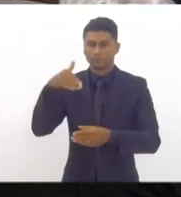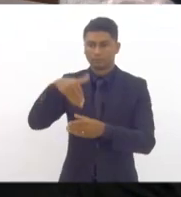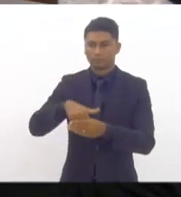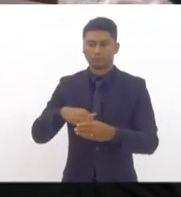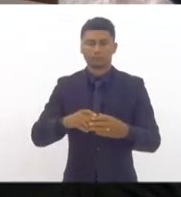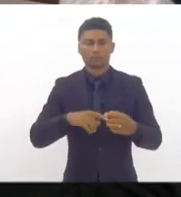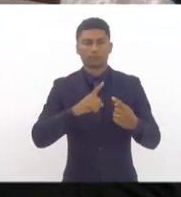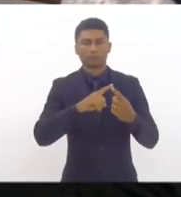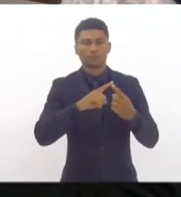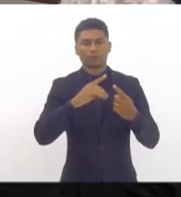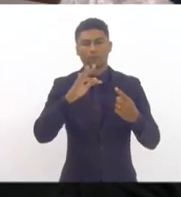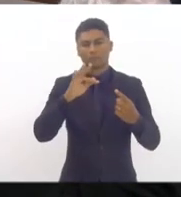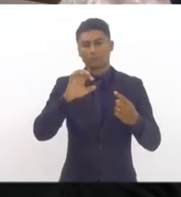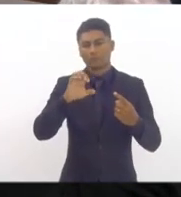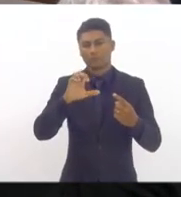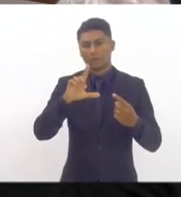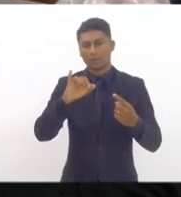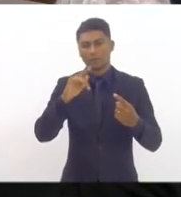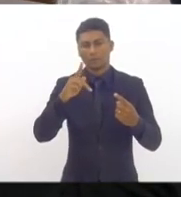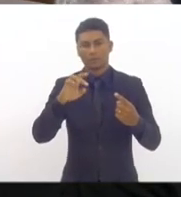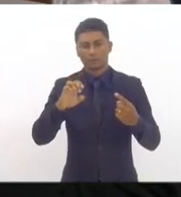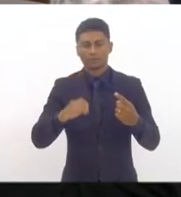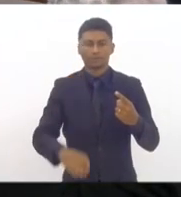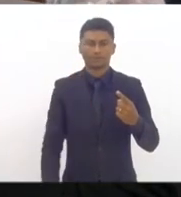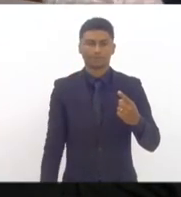Felipe Aste.